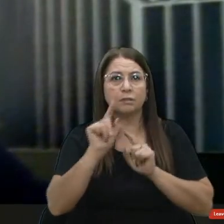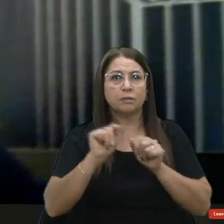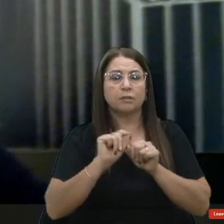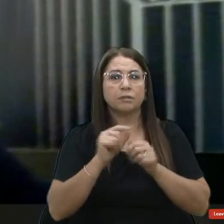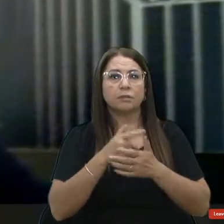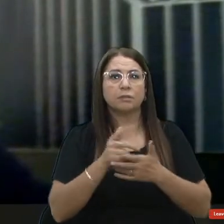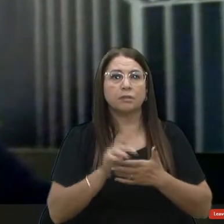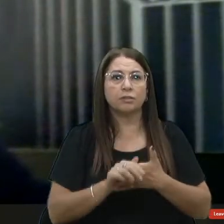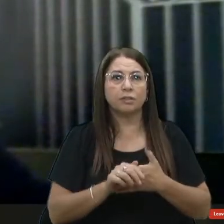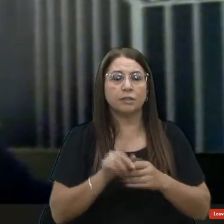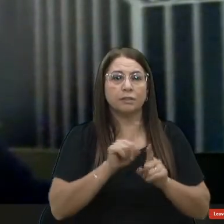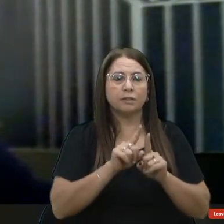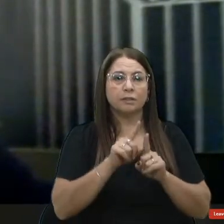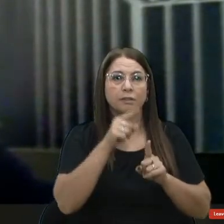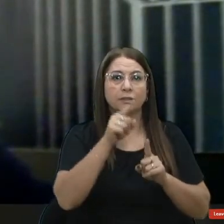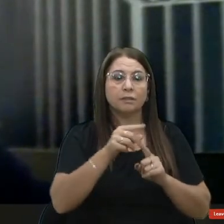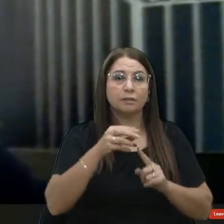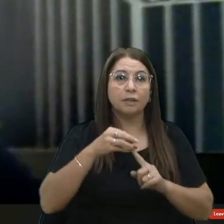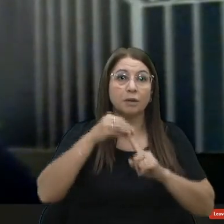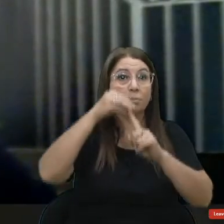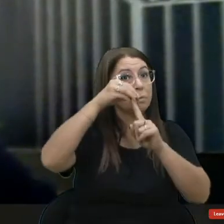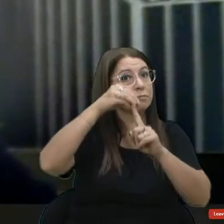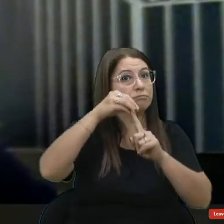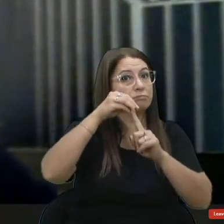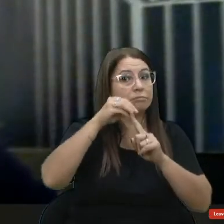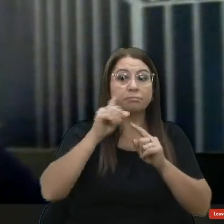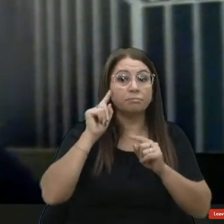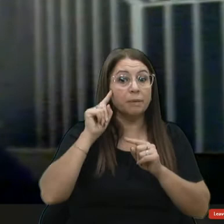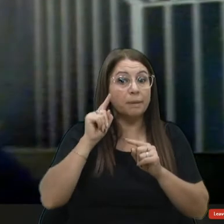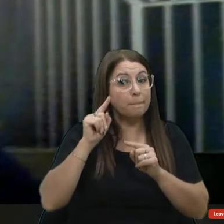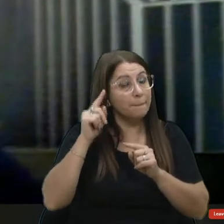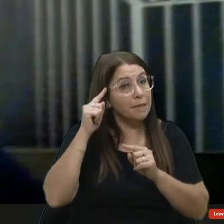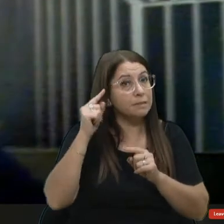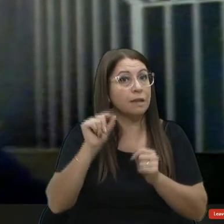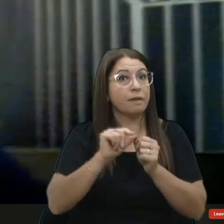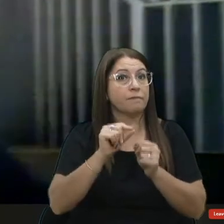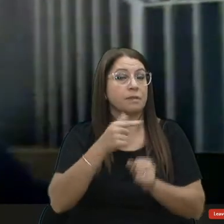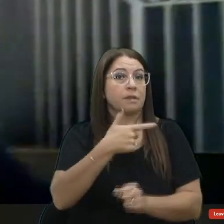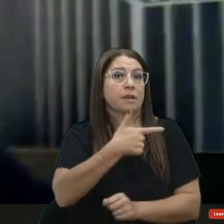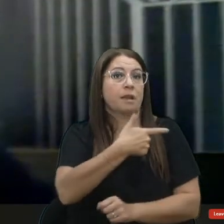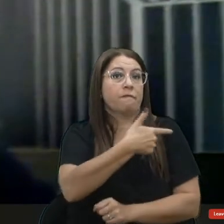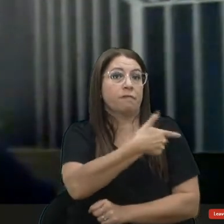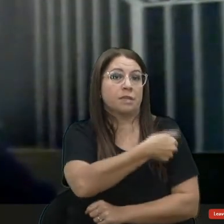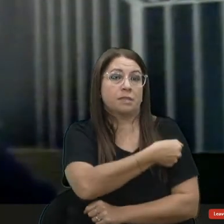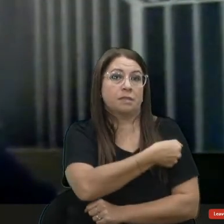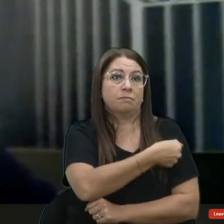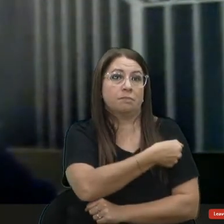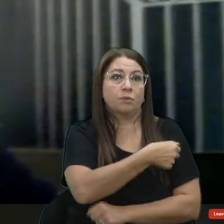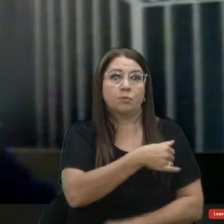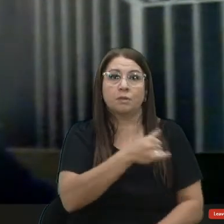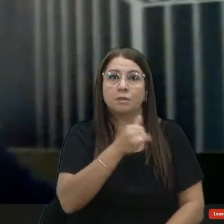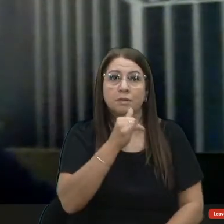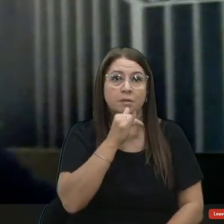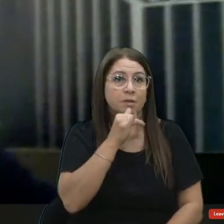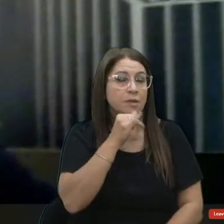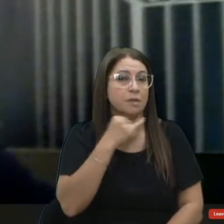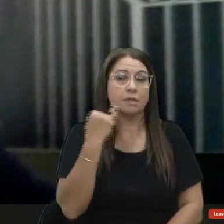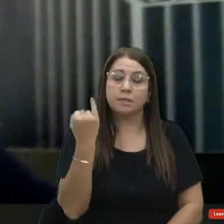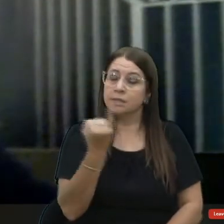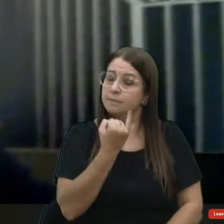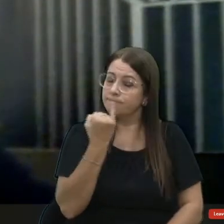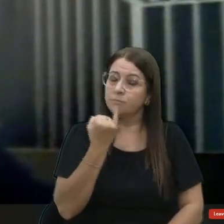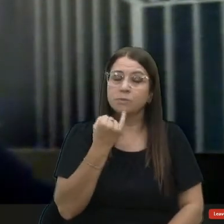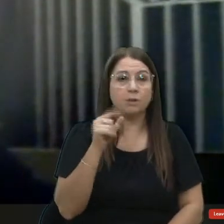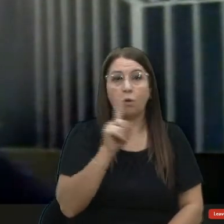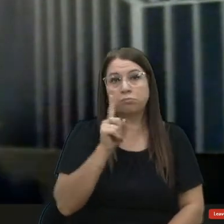momento a prioridade é buscarmos vacina. Os testes são importantíssimos, não vamos discutir